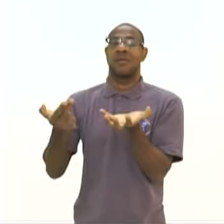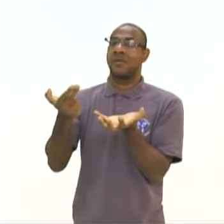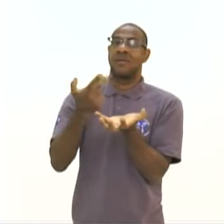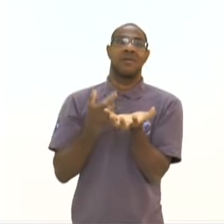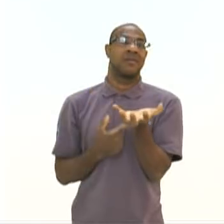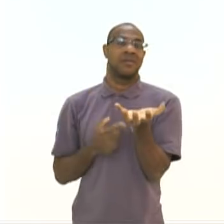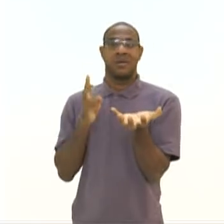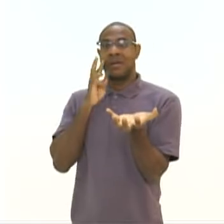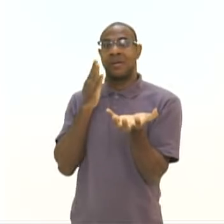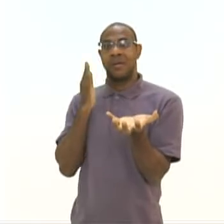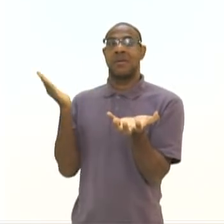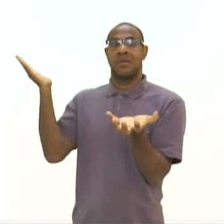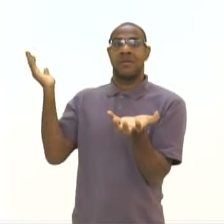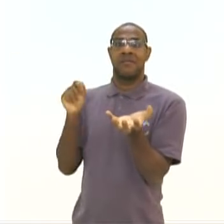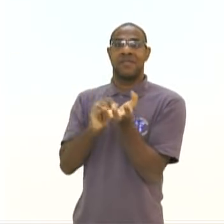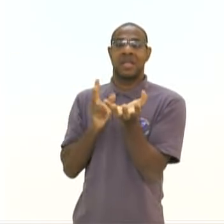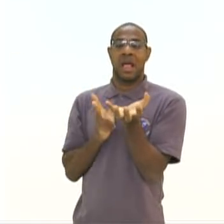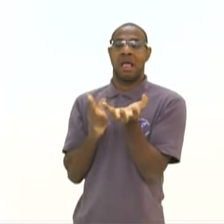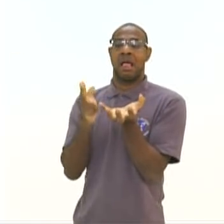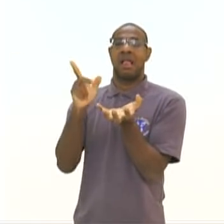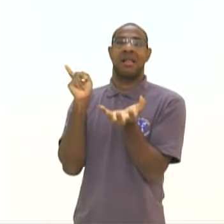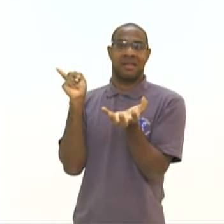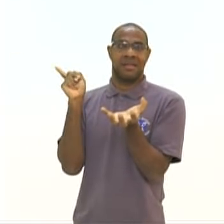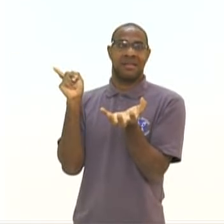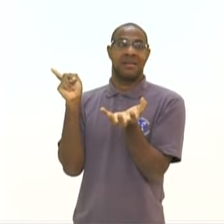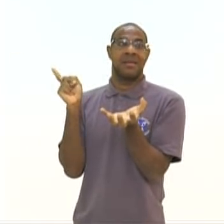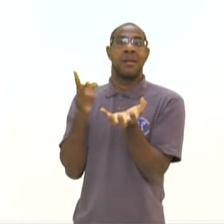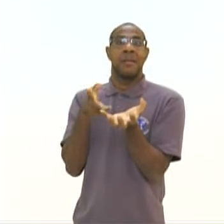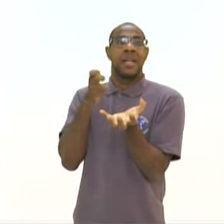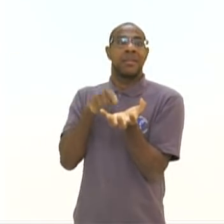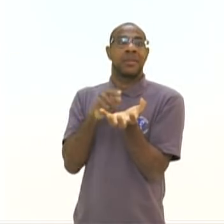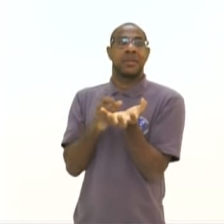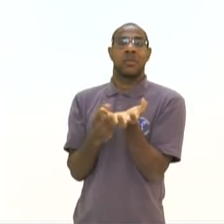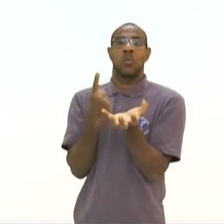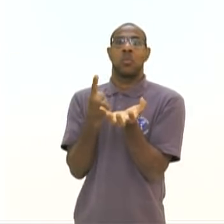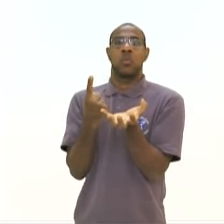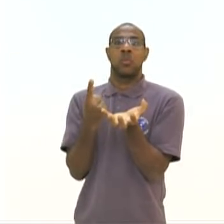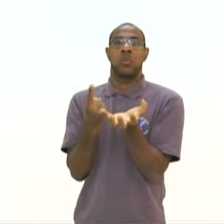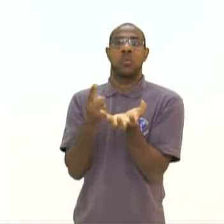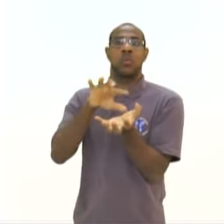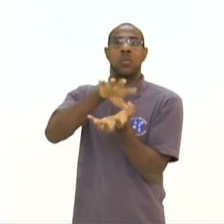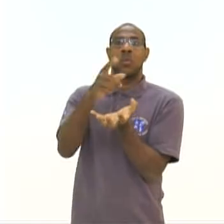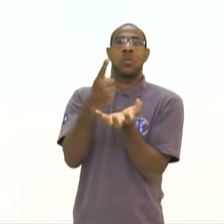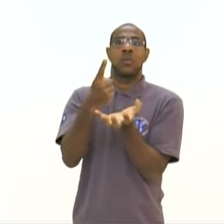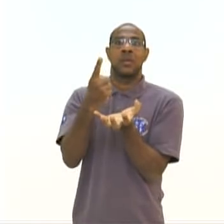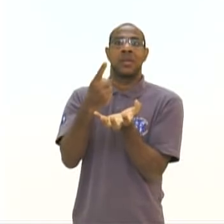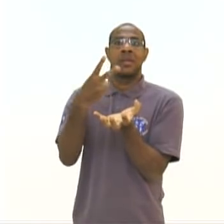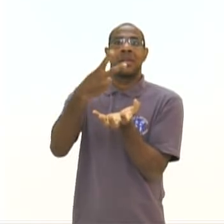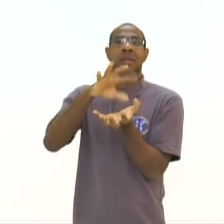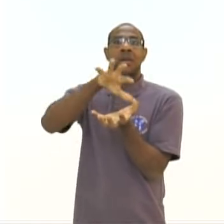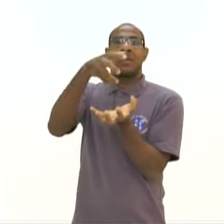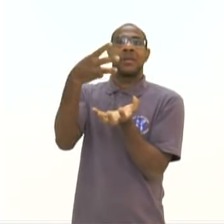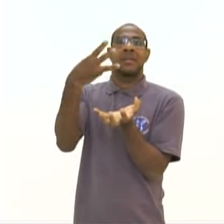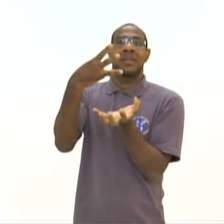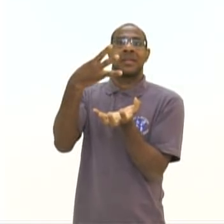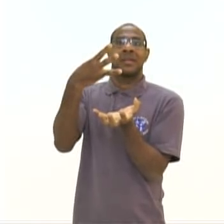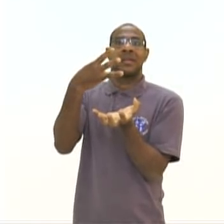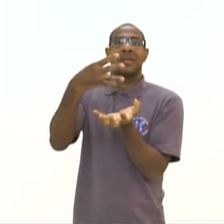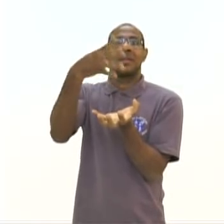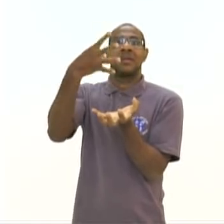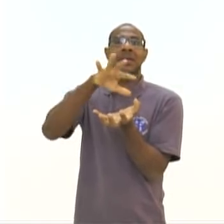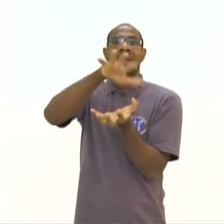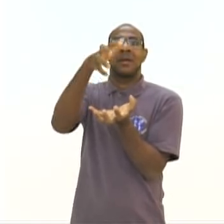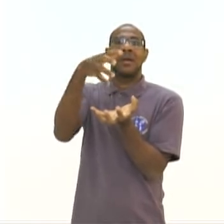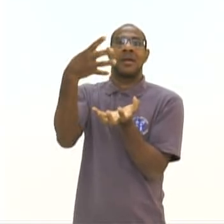Então nós fizemos um recorte. Então vocês percebam que tem um númerozinho 1, 2, 3, 4